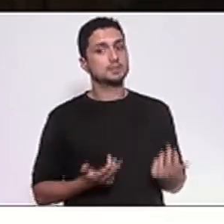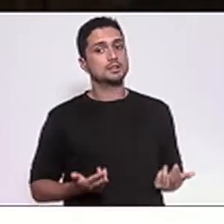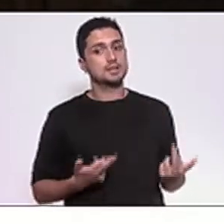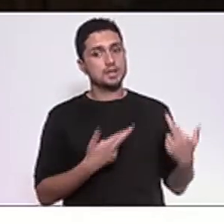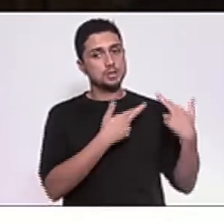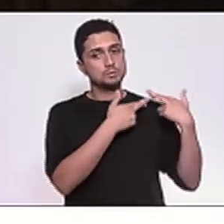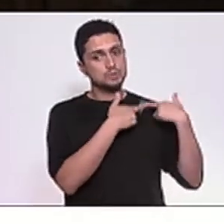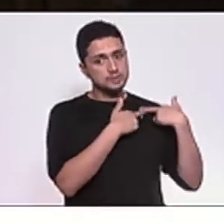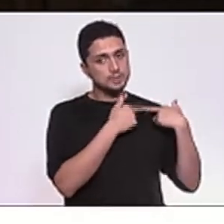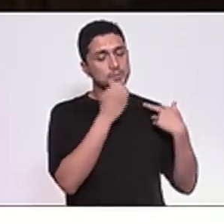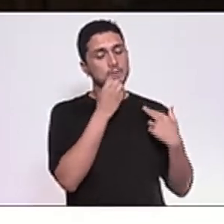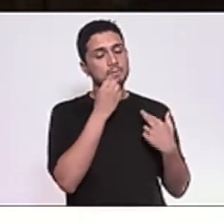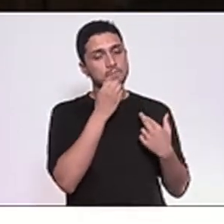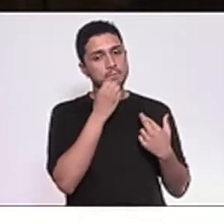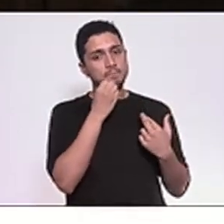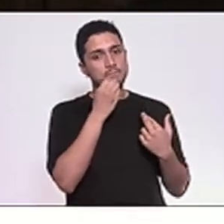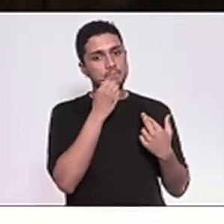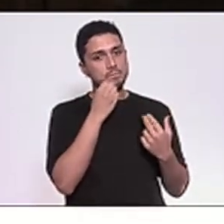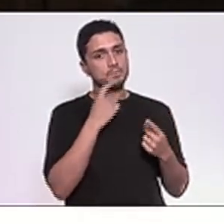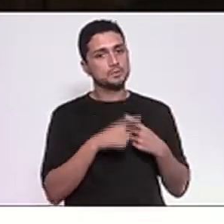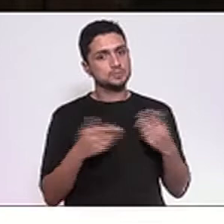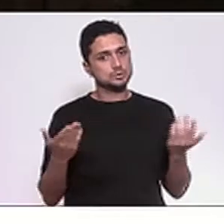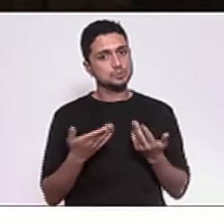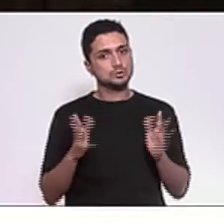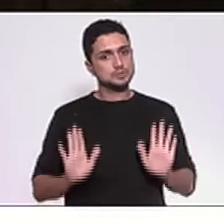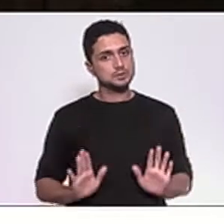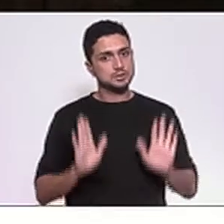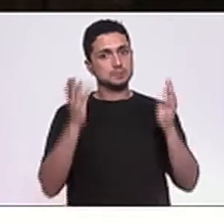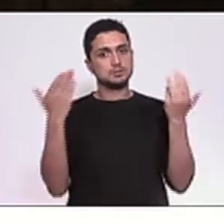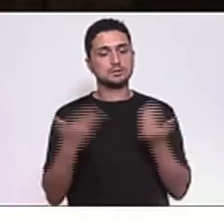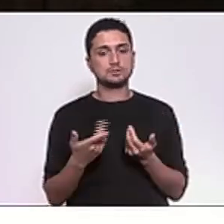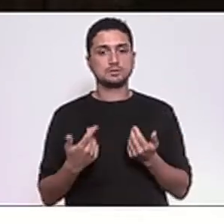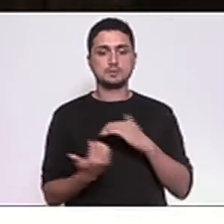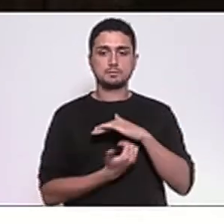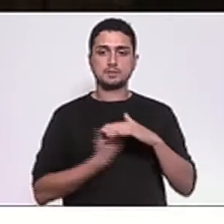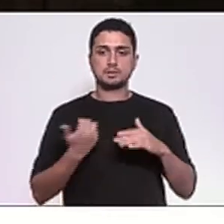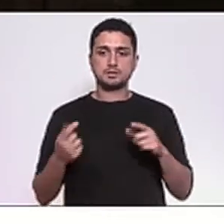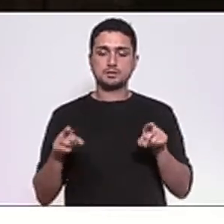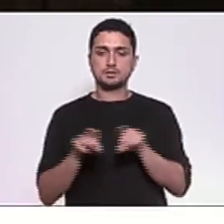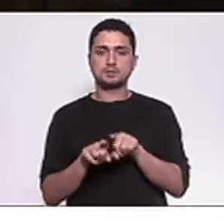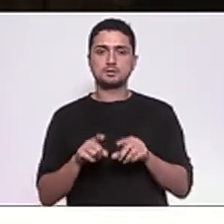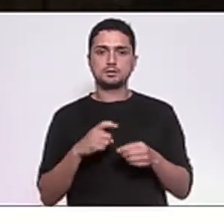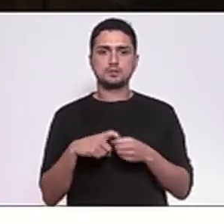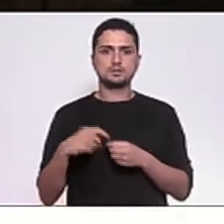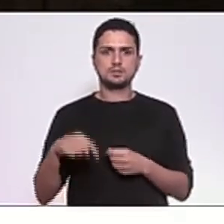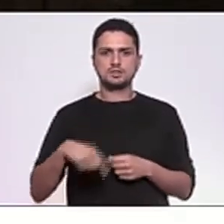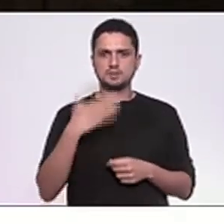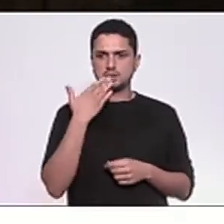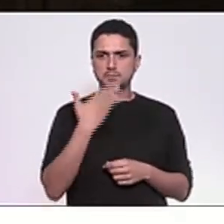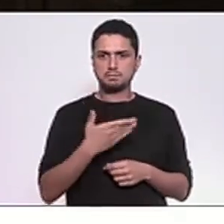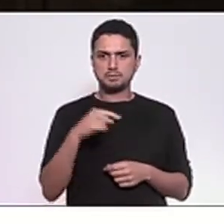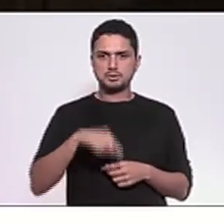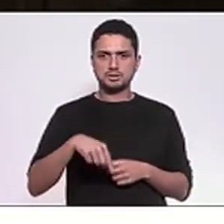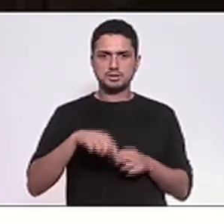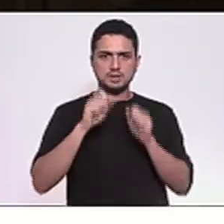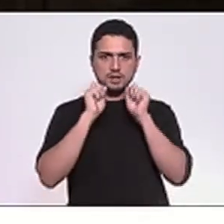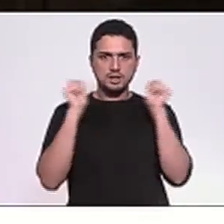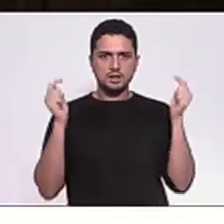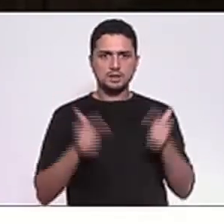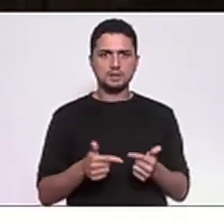responsabilidade com o que hoje é celebrado nessas concessões, ao invés de vir pedir a essa